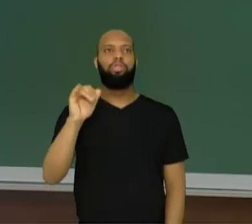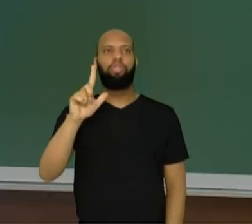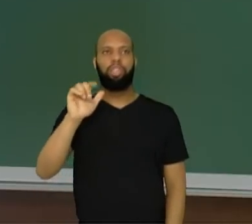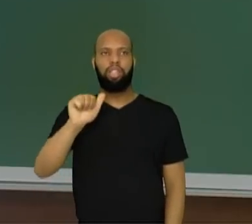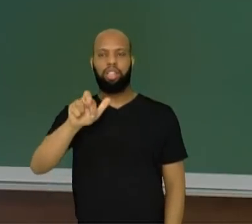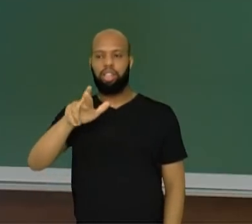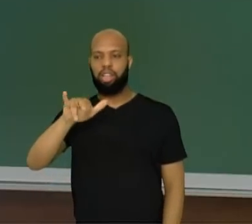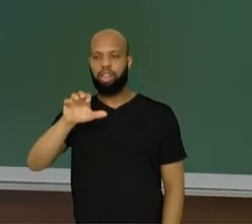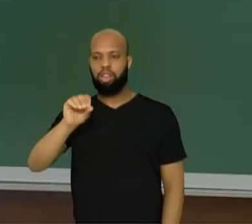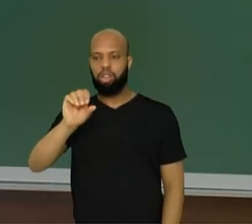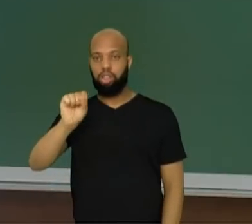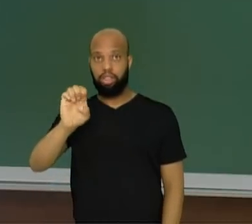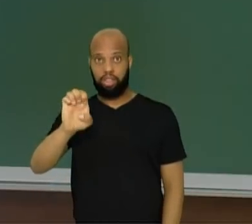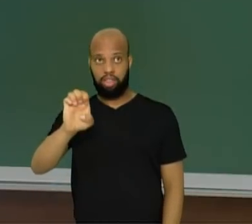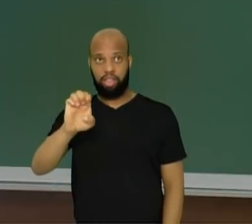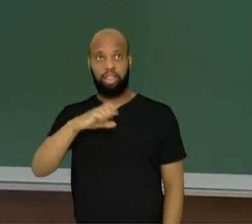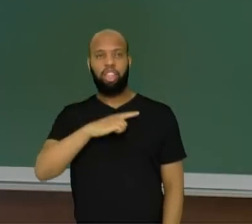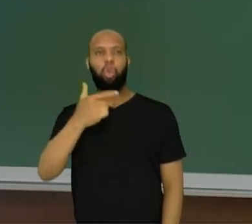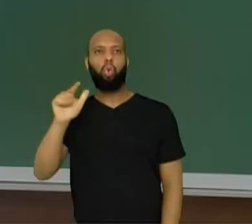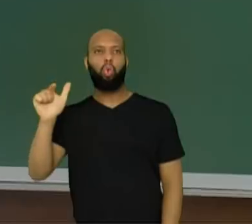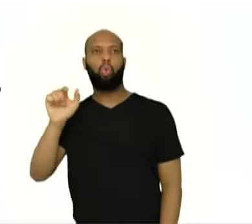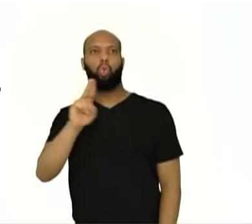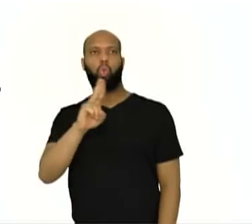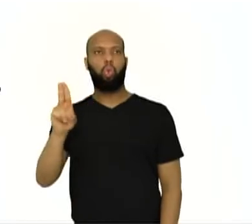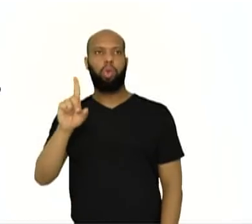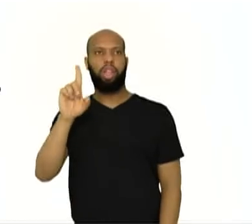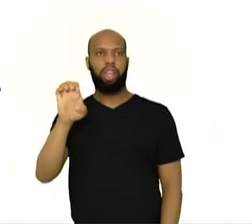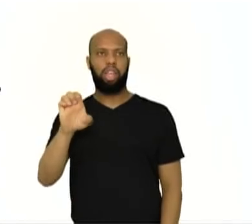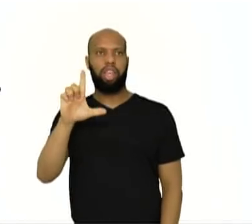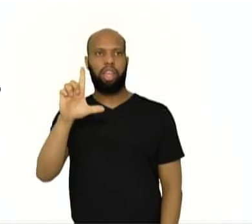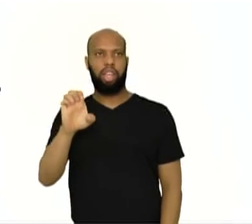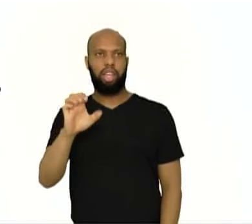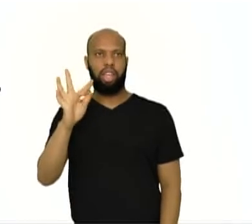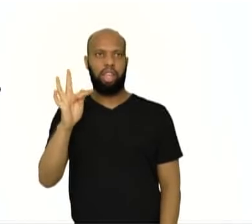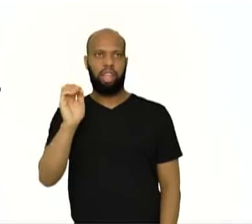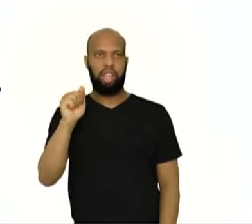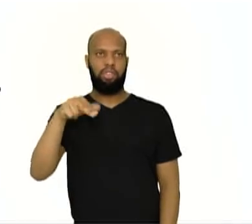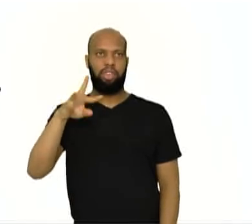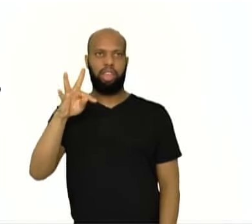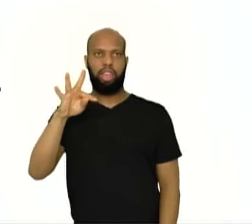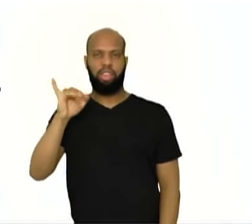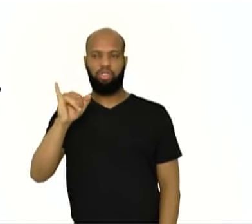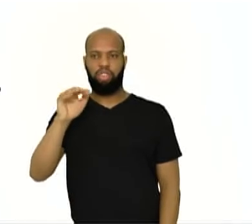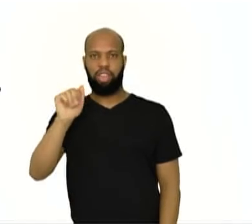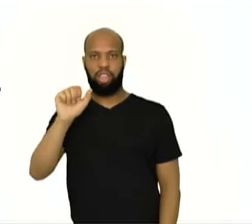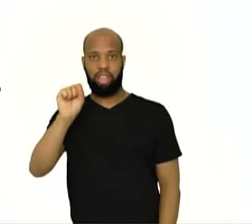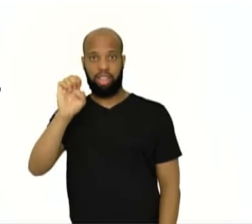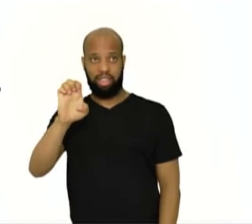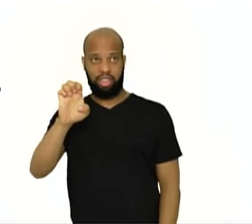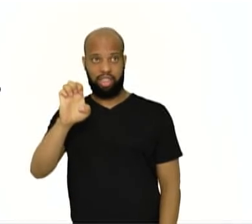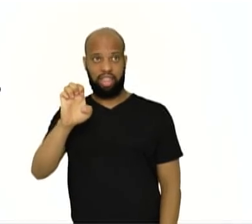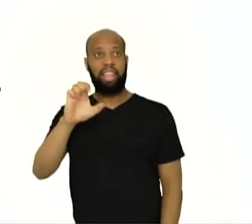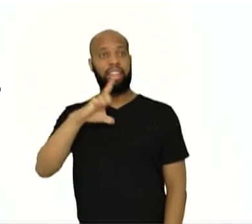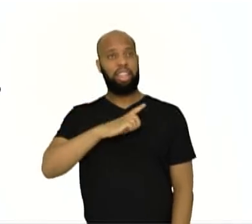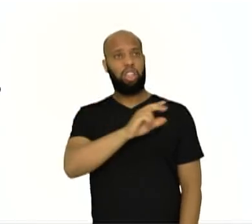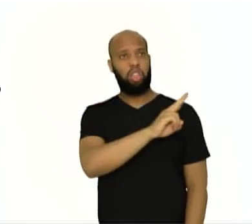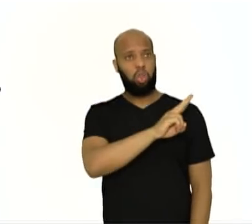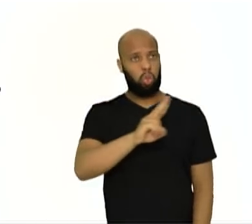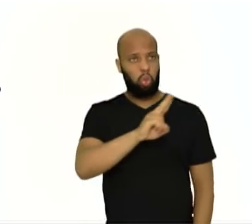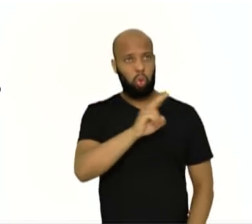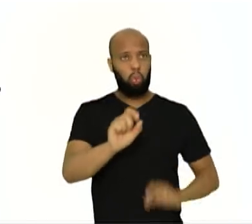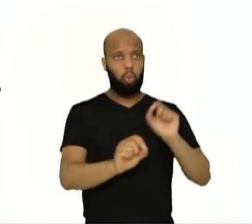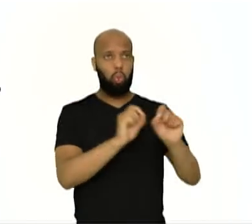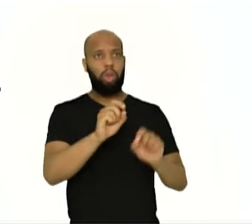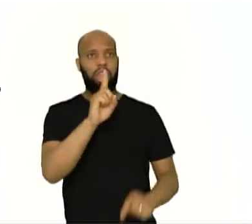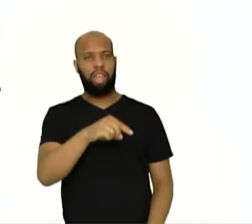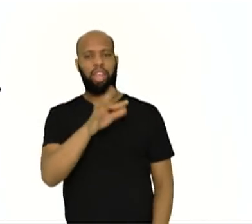Filariose ou elefantíase. Quem causa? Olha o nome científico, Buchereria bancroft, conhecida